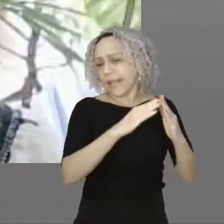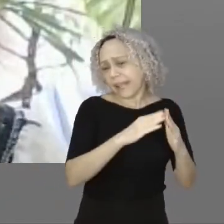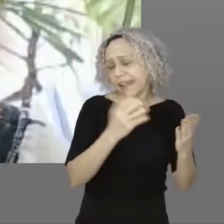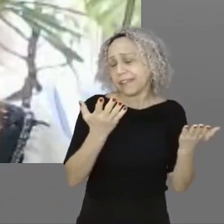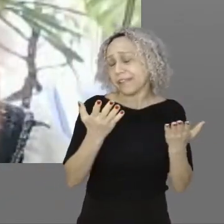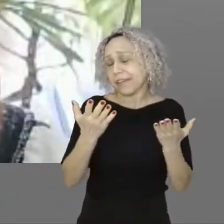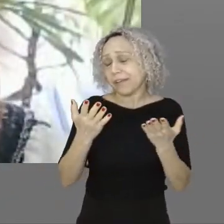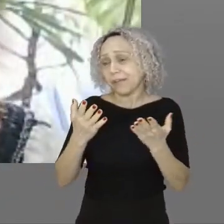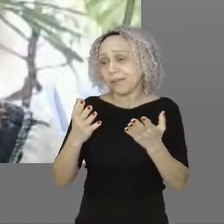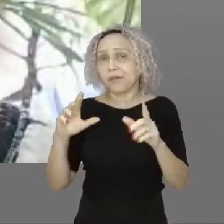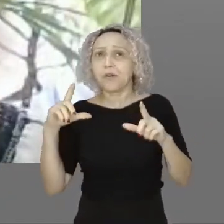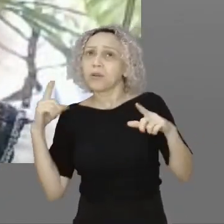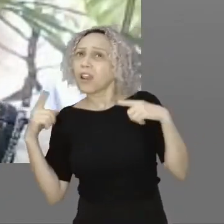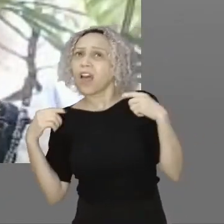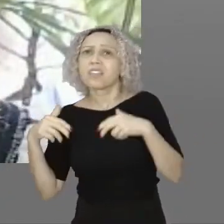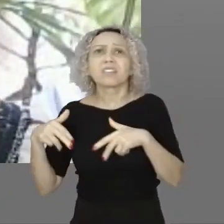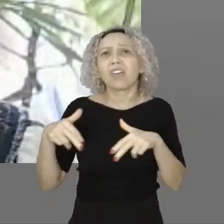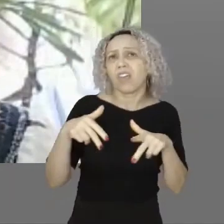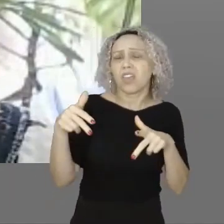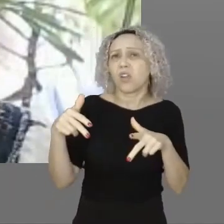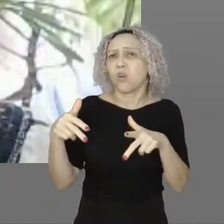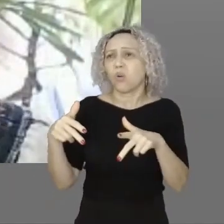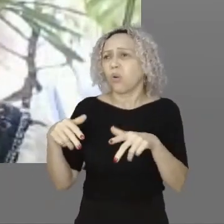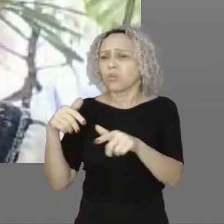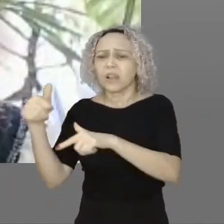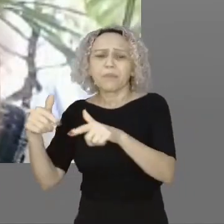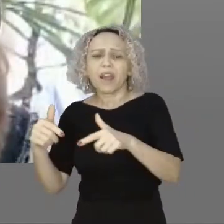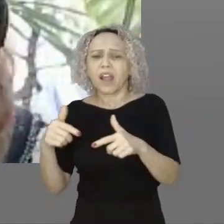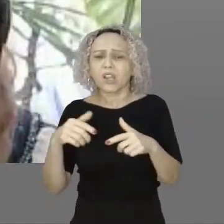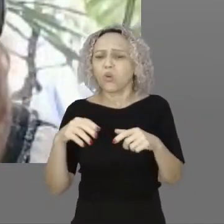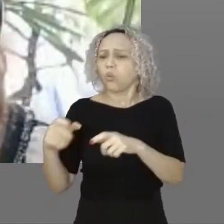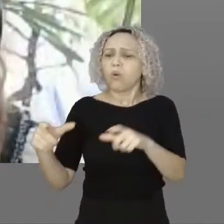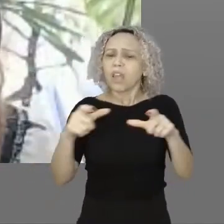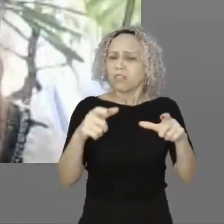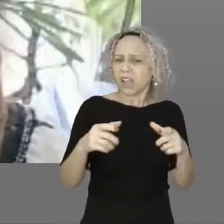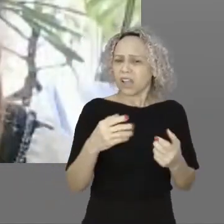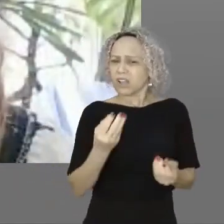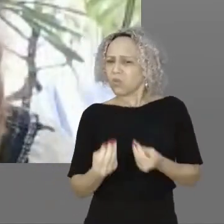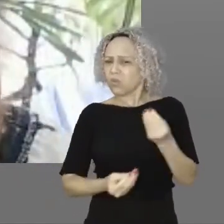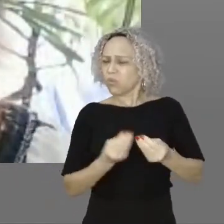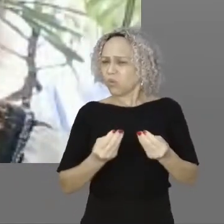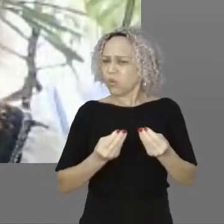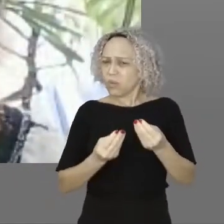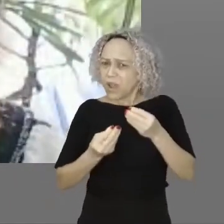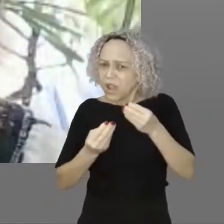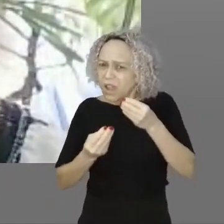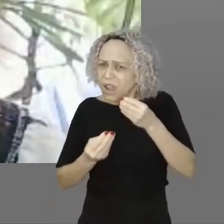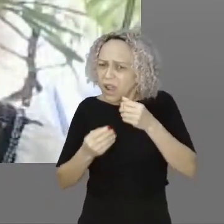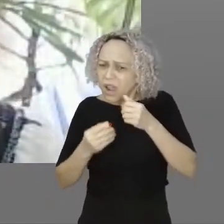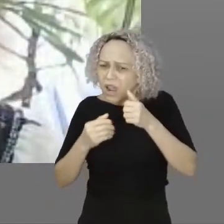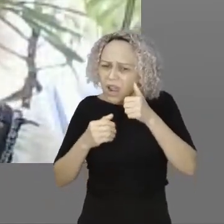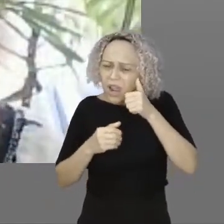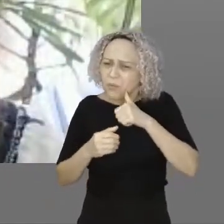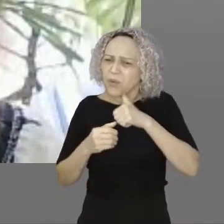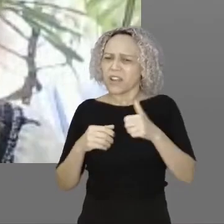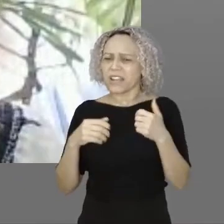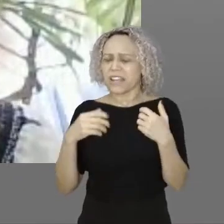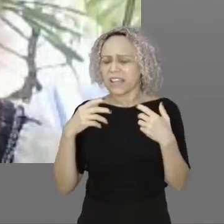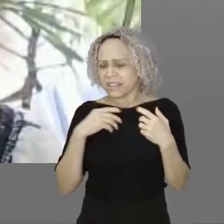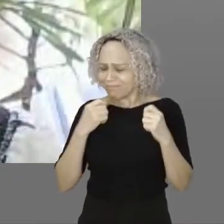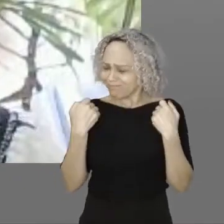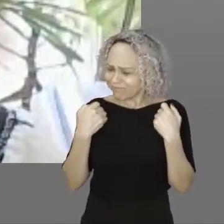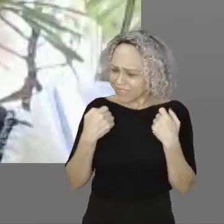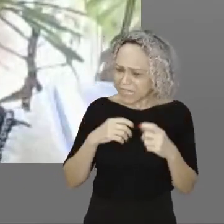um dos grandes desafios é o enfrentamento à misoginia e à violência contra as mulheres. E o segundo grande desafio que o presidente Lula também